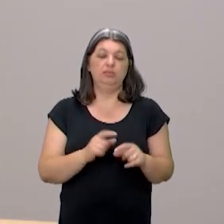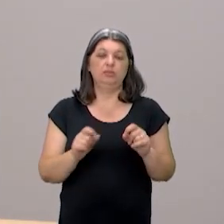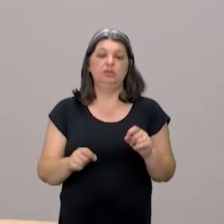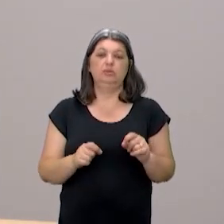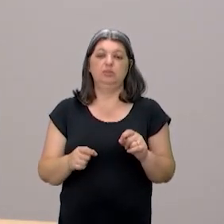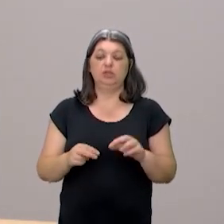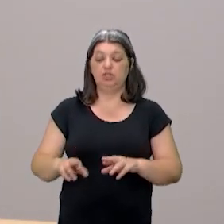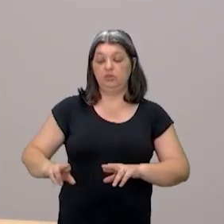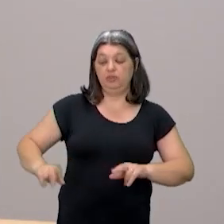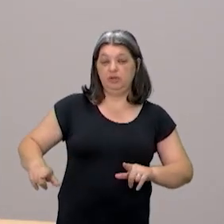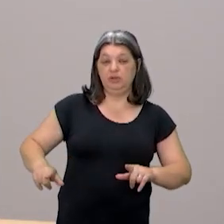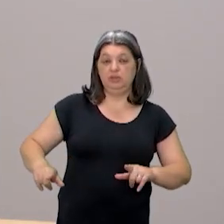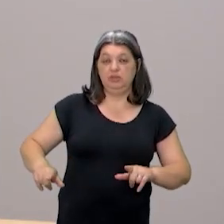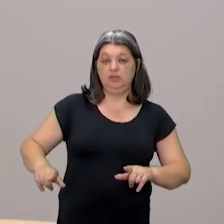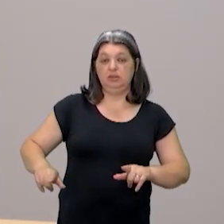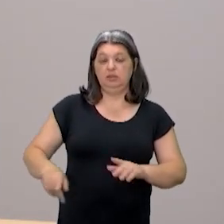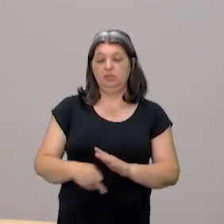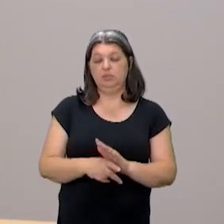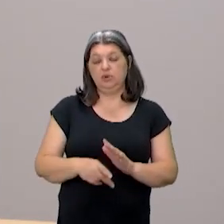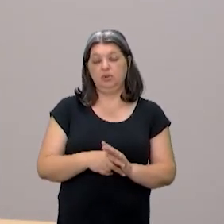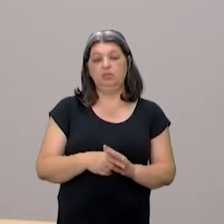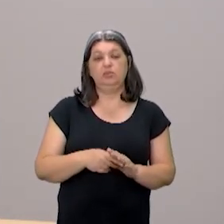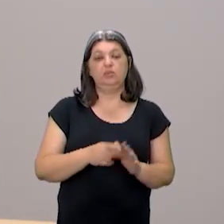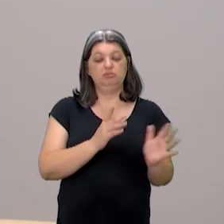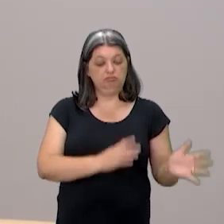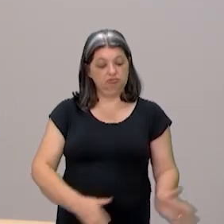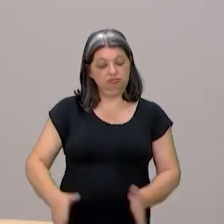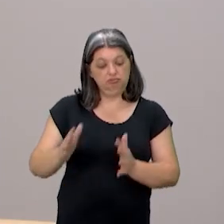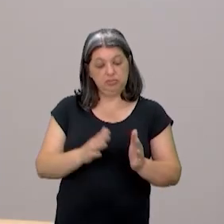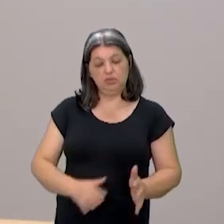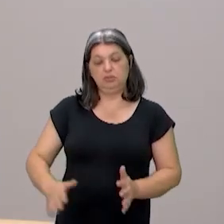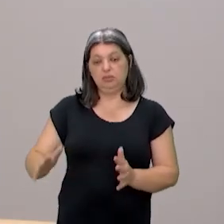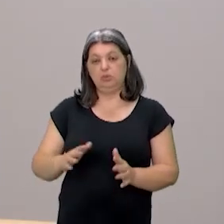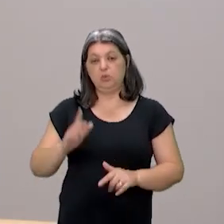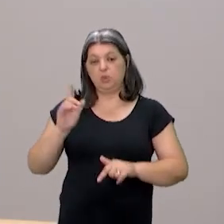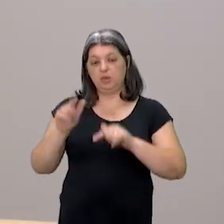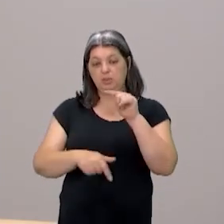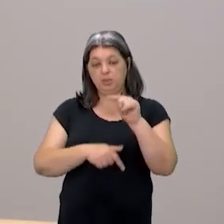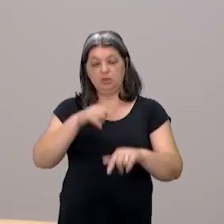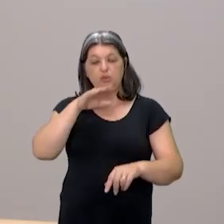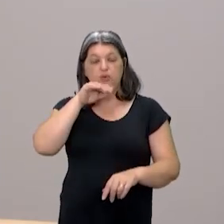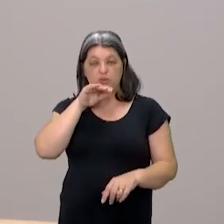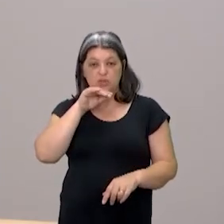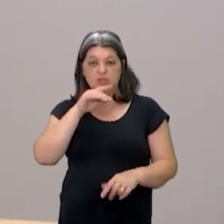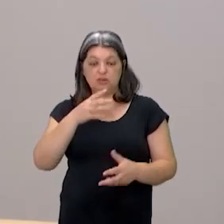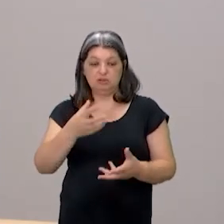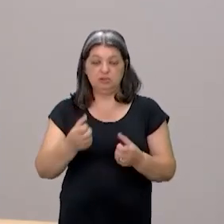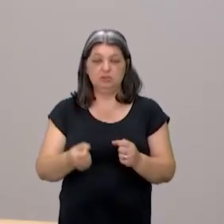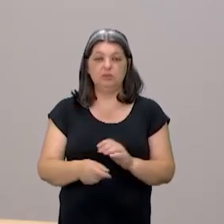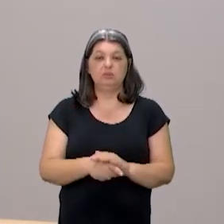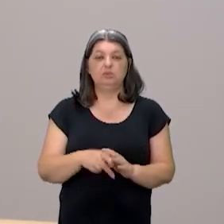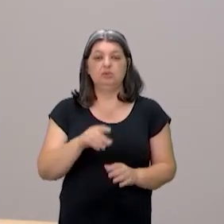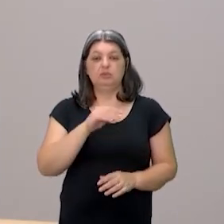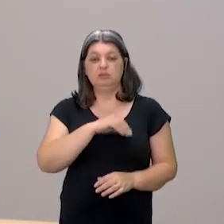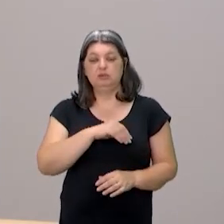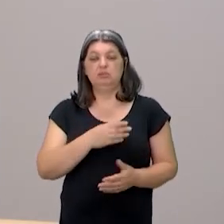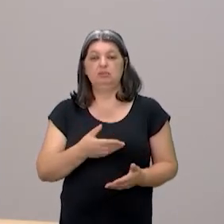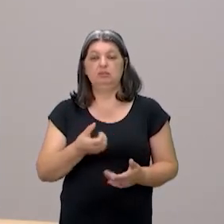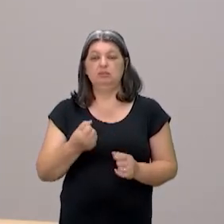essa diferença entre o valor que ele gera e o que o trabalhador recebe como pagamento dá origem ao lucro ou